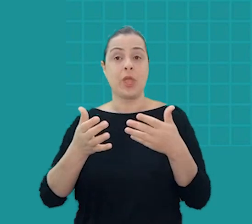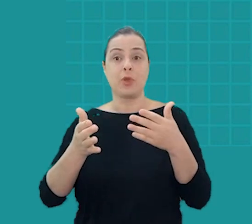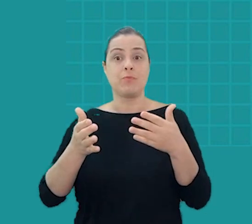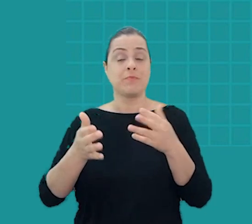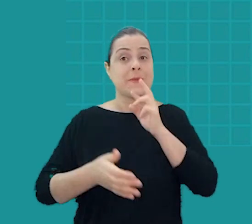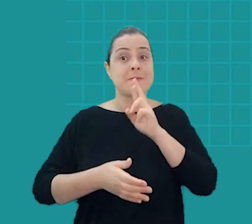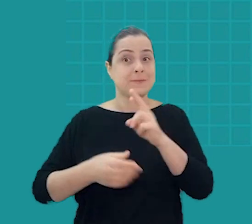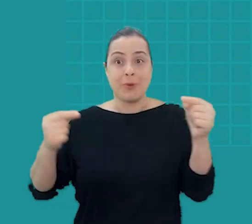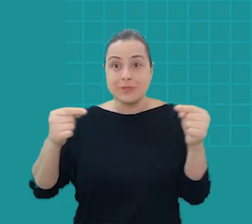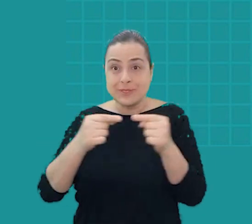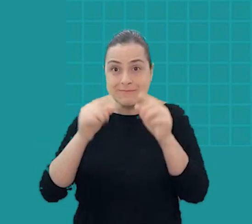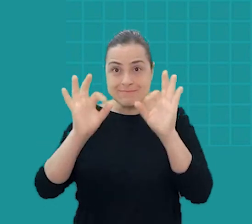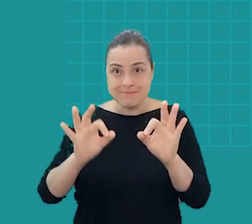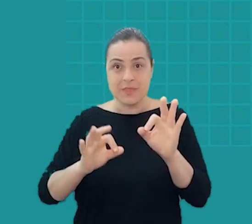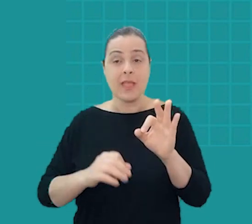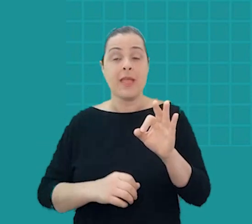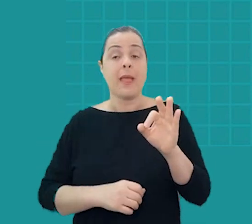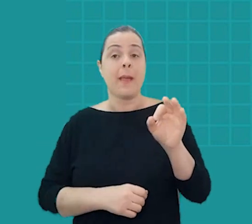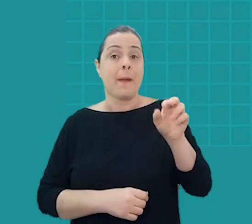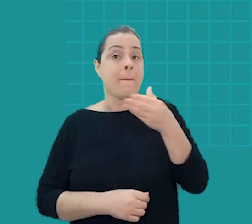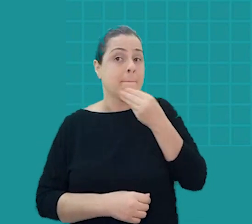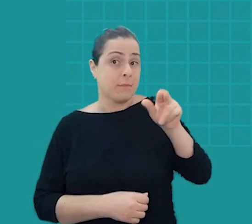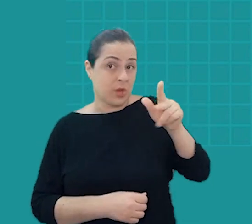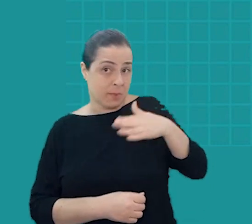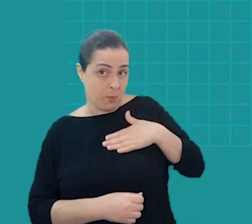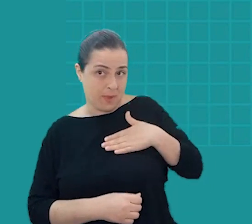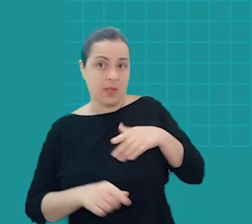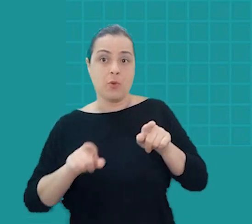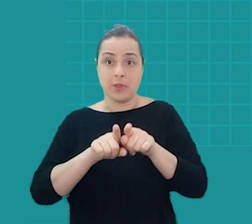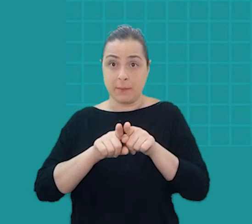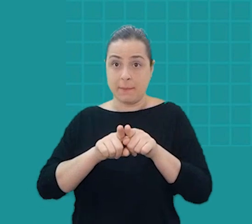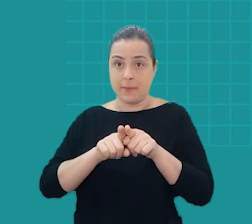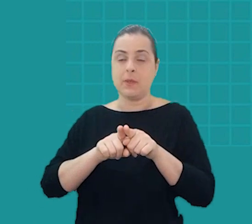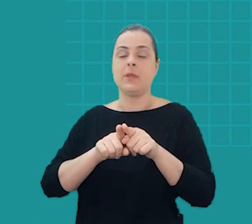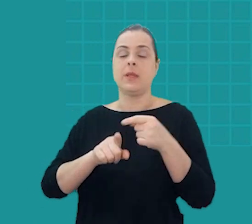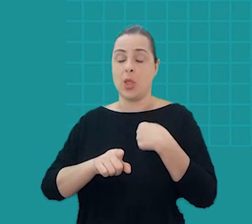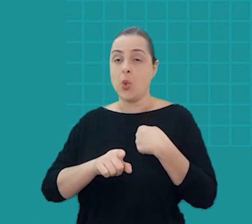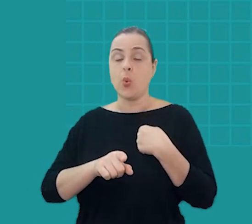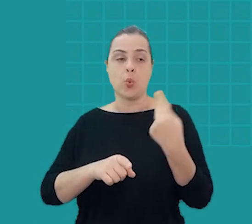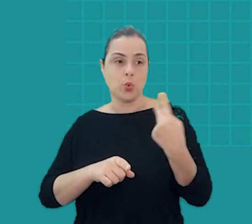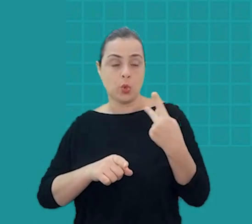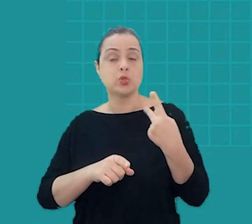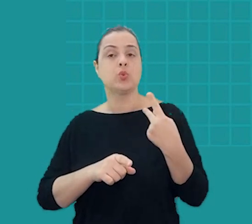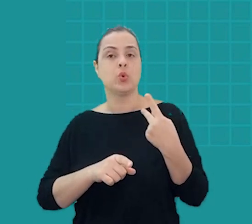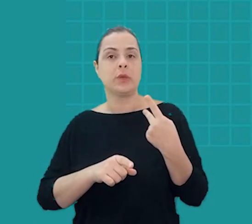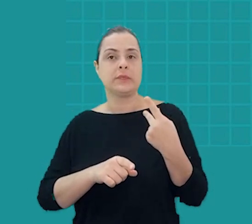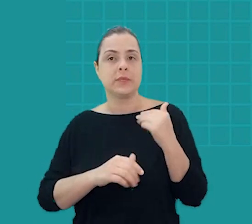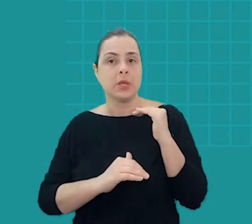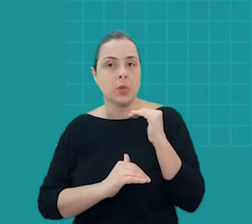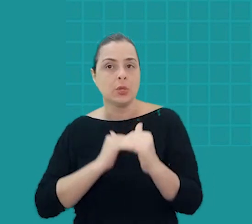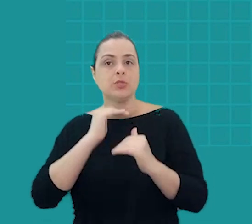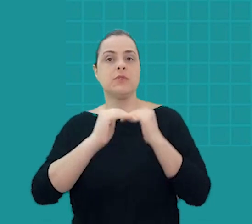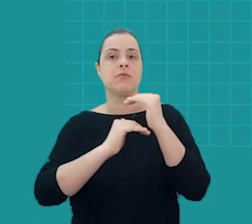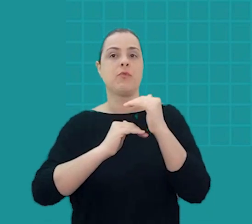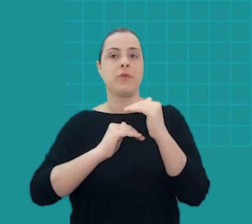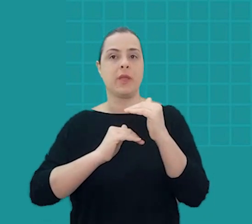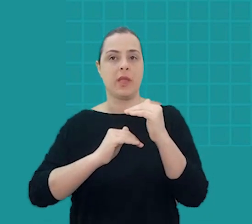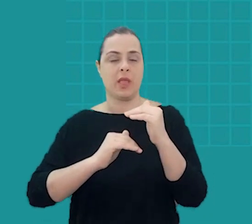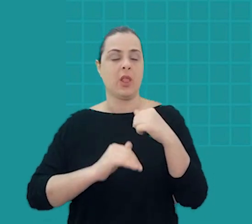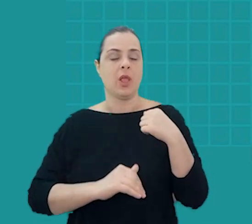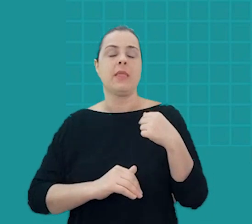puta, meu irmão e eu acabamos desenvolvendo, daí eu conto algumas coisas que até trabalham muito com